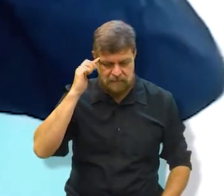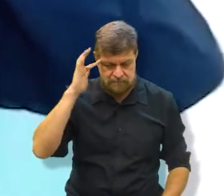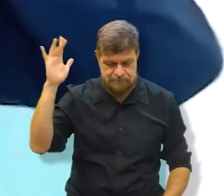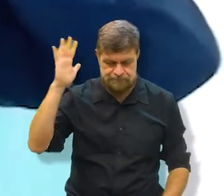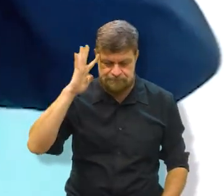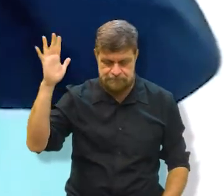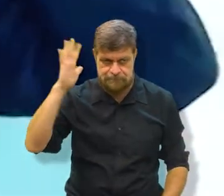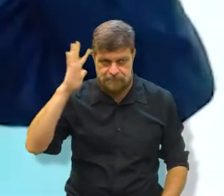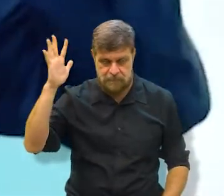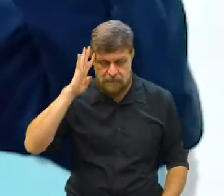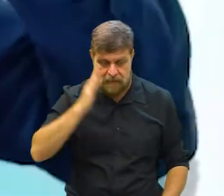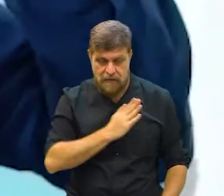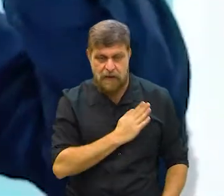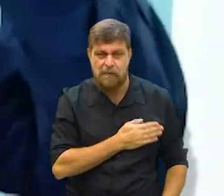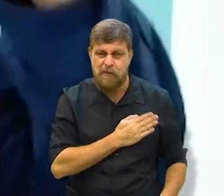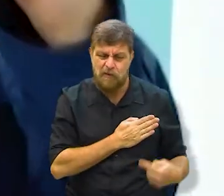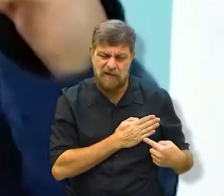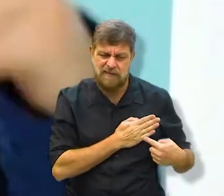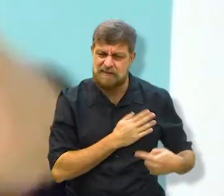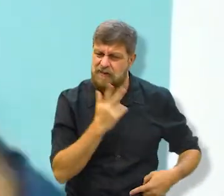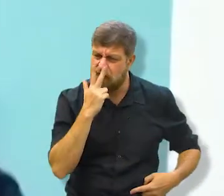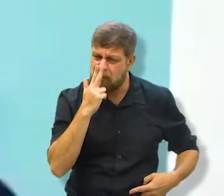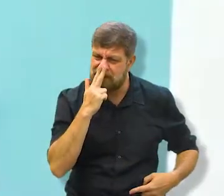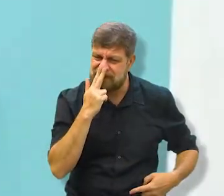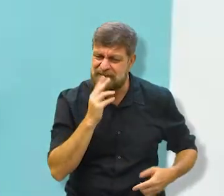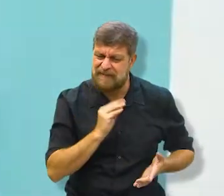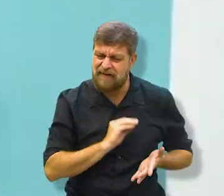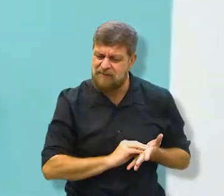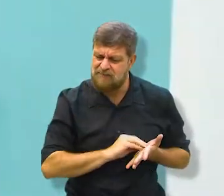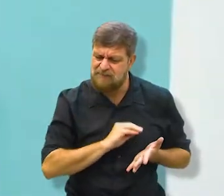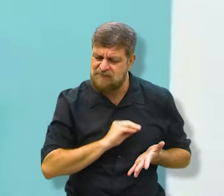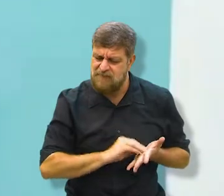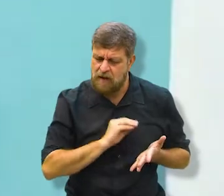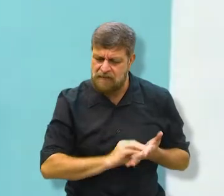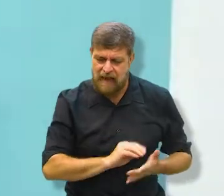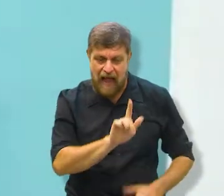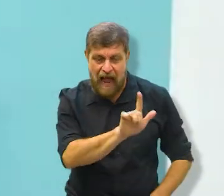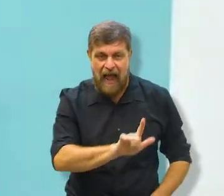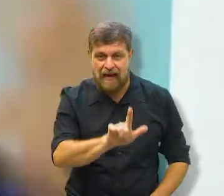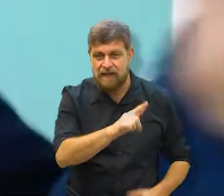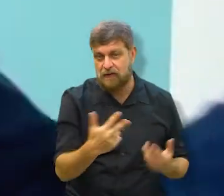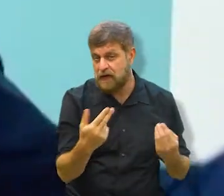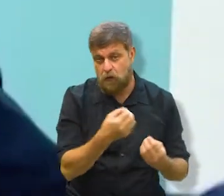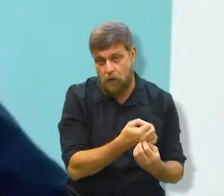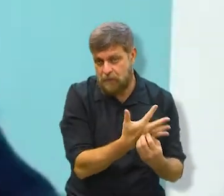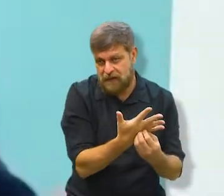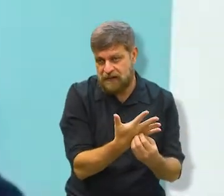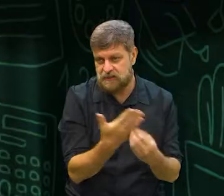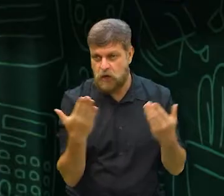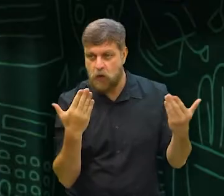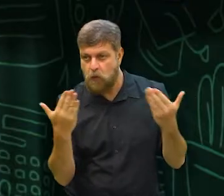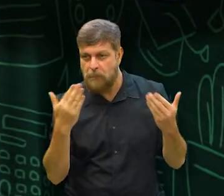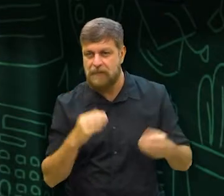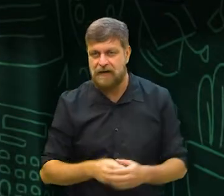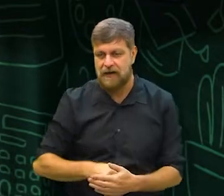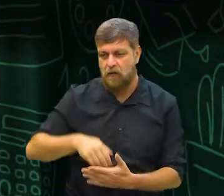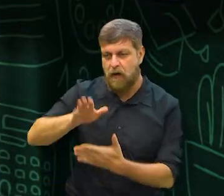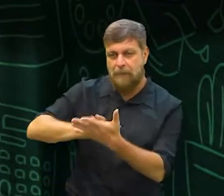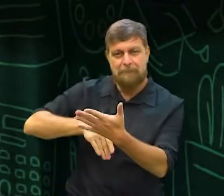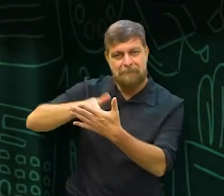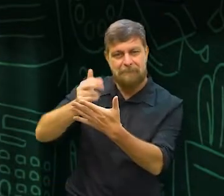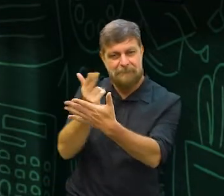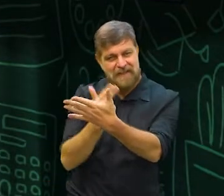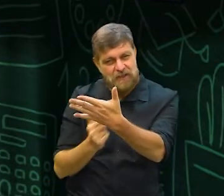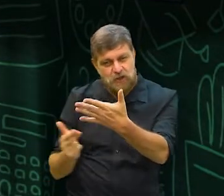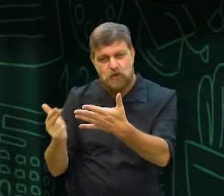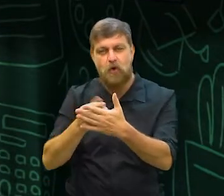cabeça. Você esquece do coração, né? E a literatura é uma arte, como a música, como a Claro. pintura. Então,